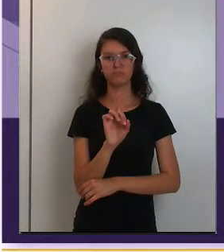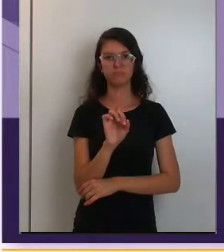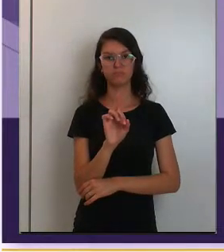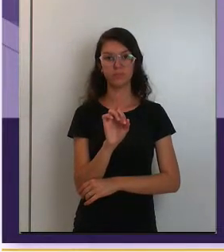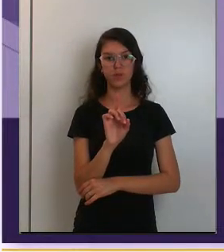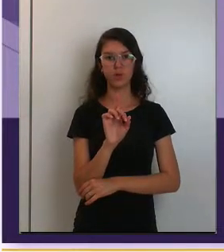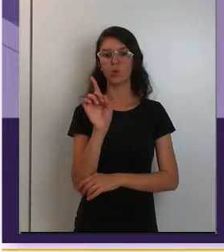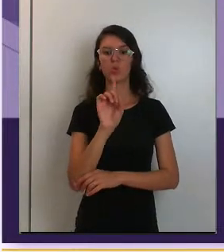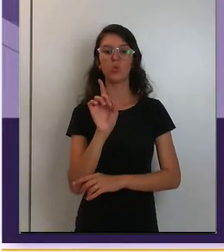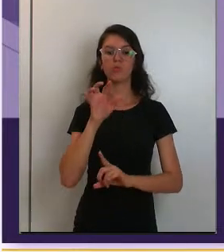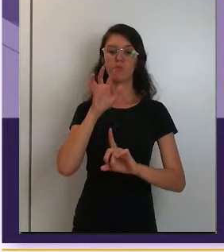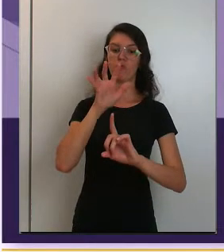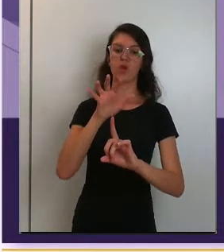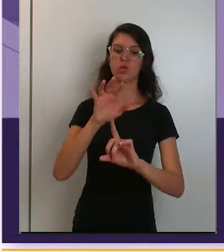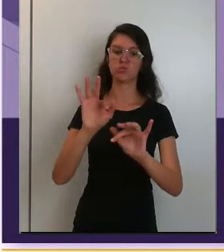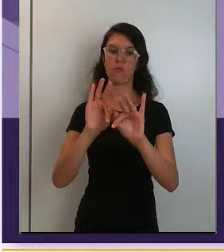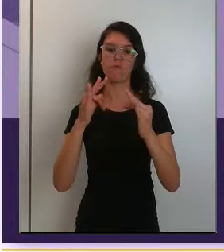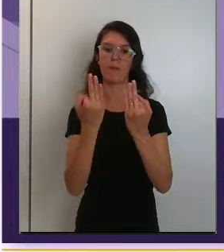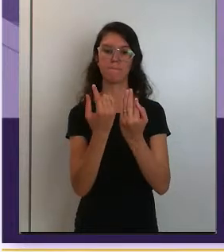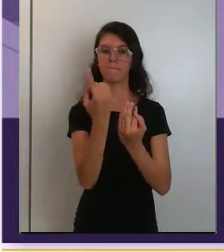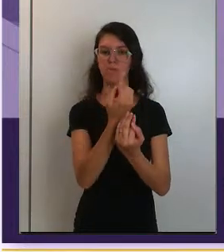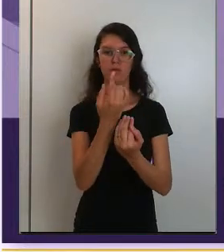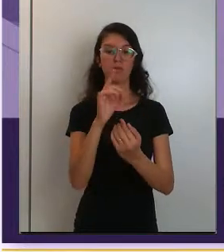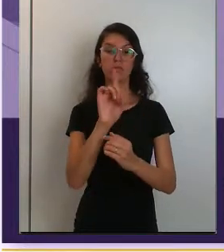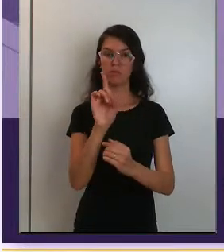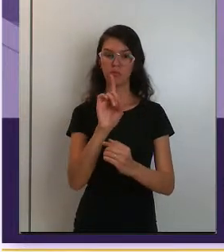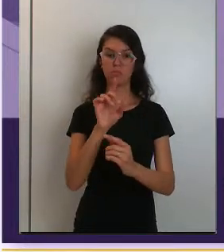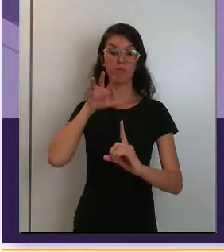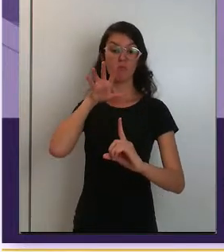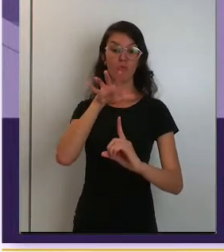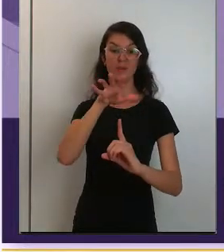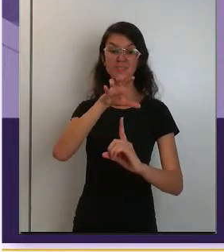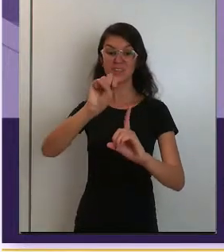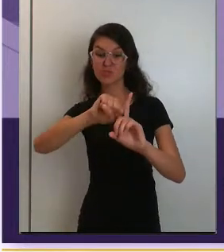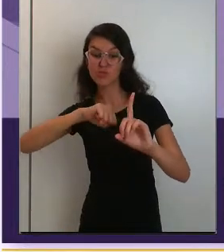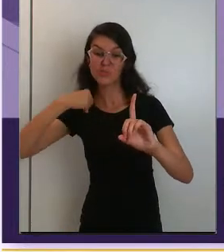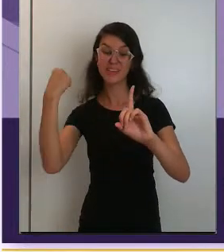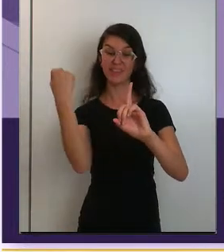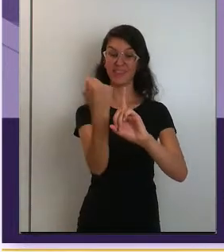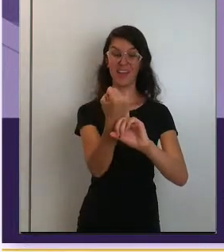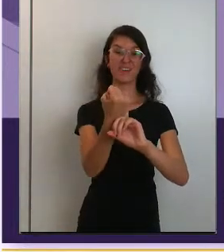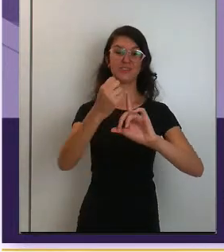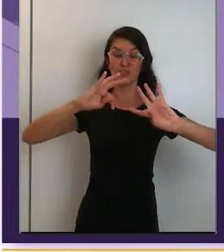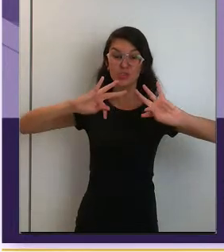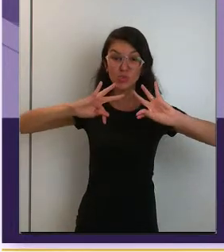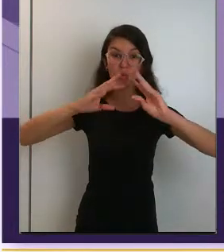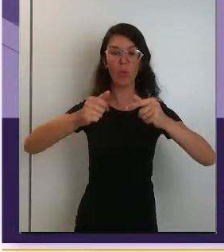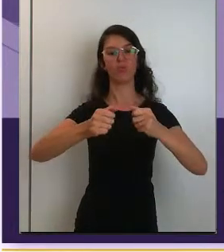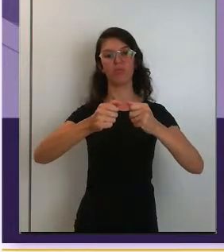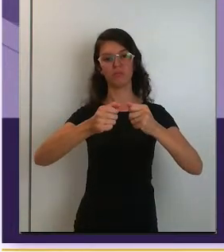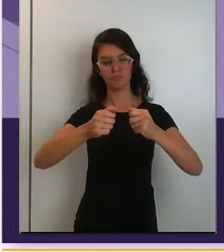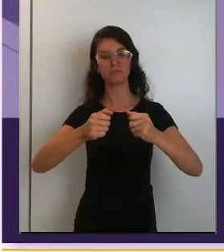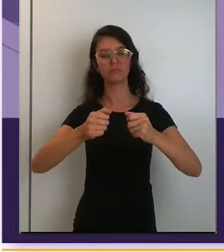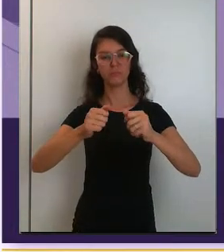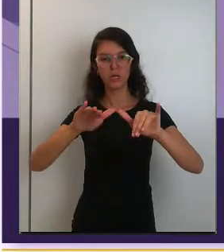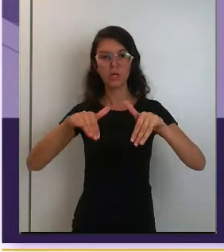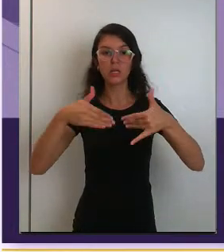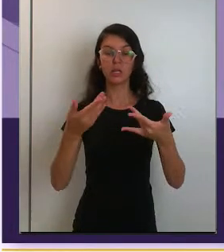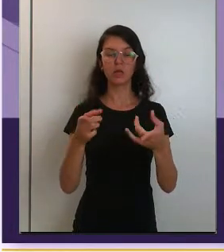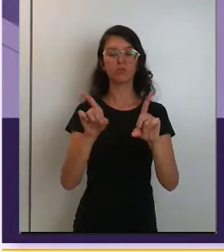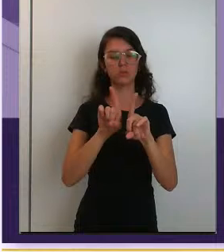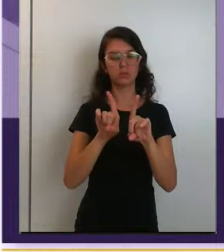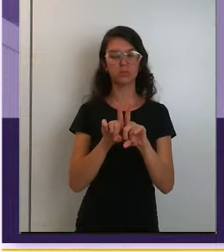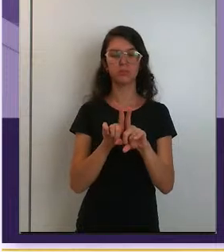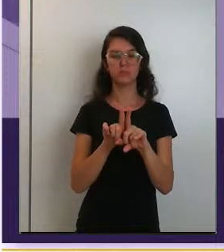afeta apenas a uma família, mas é uma questão que diz respeito a toda a sociedade brasileira e